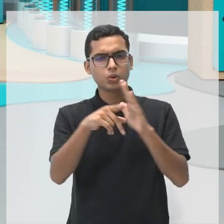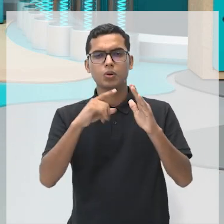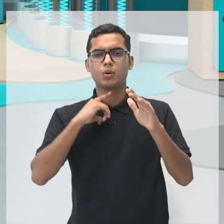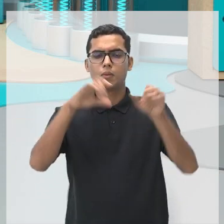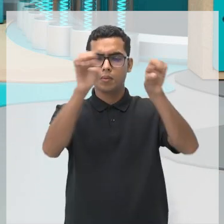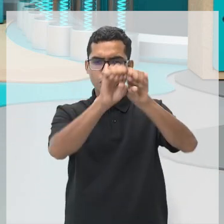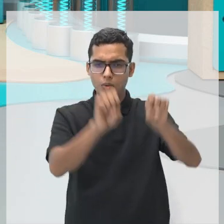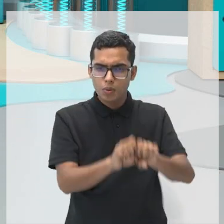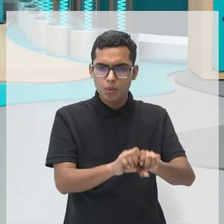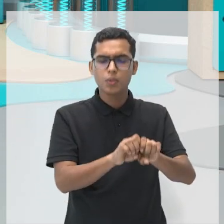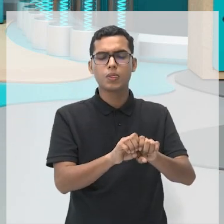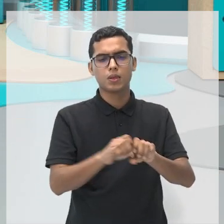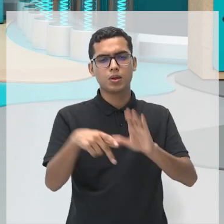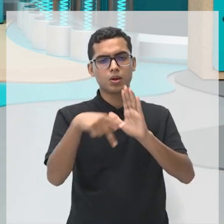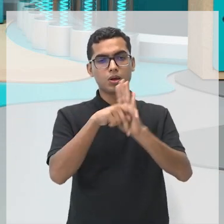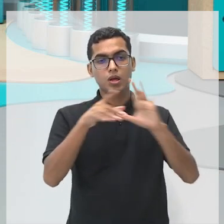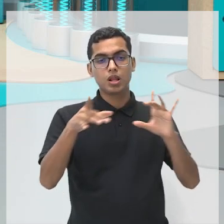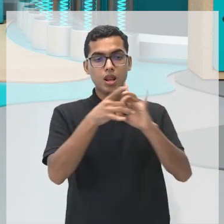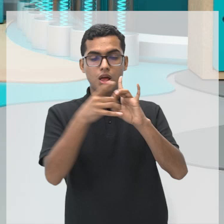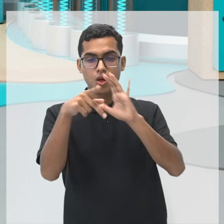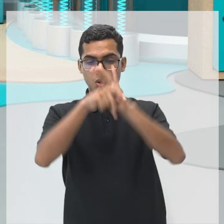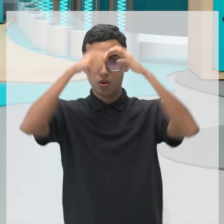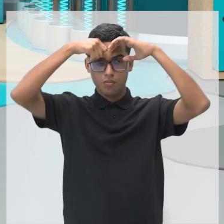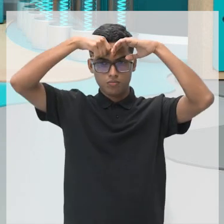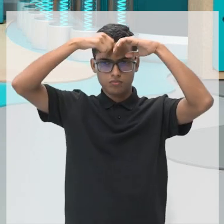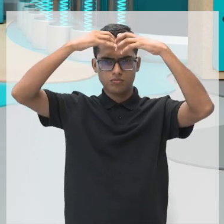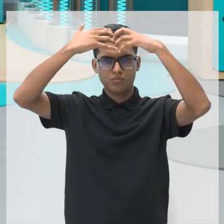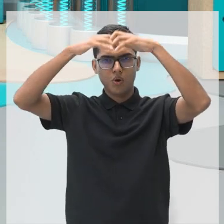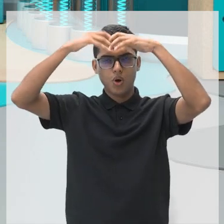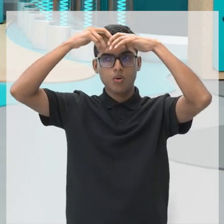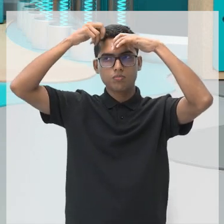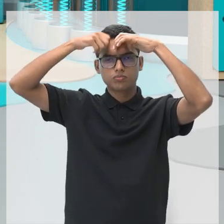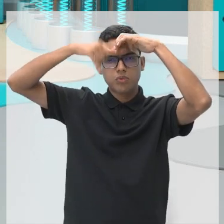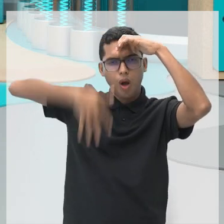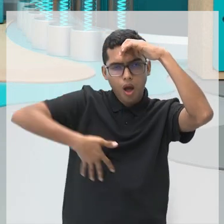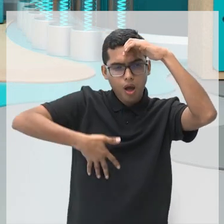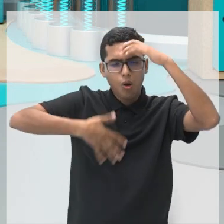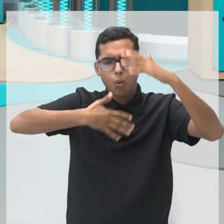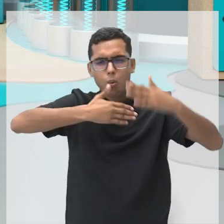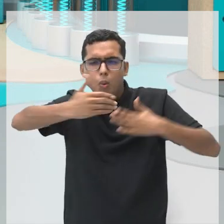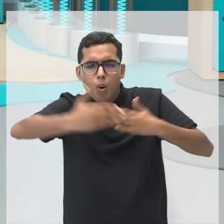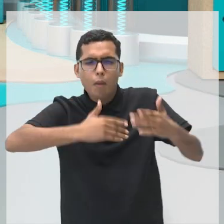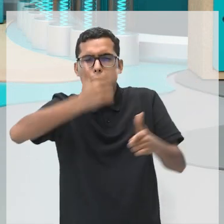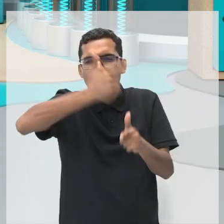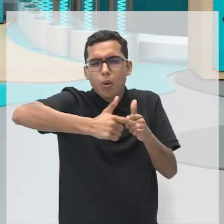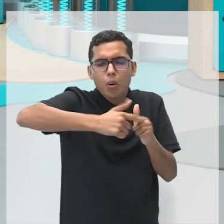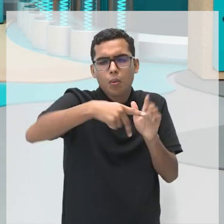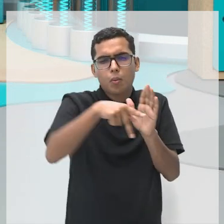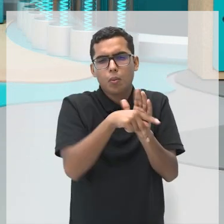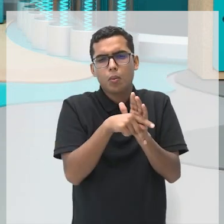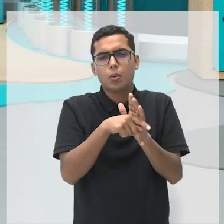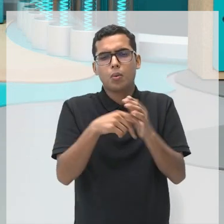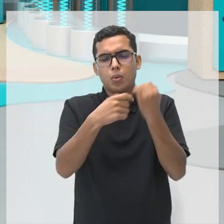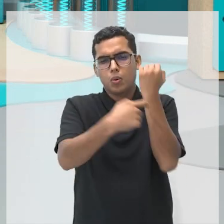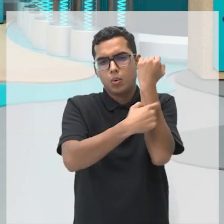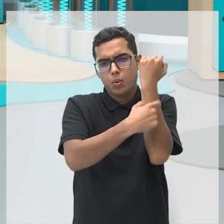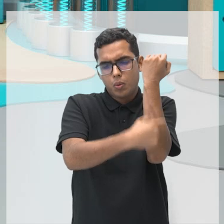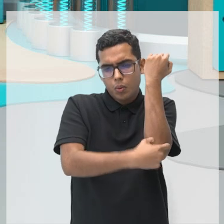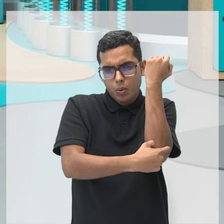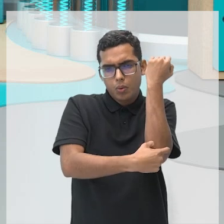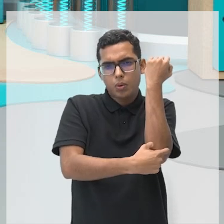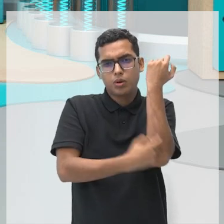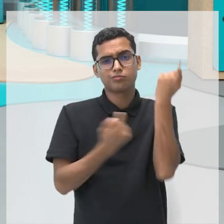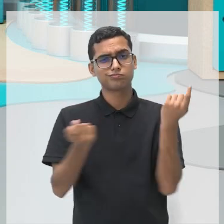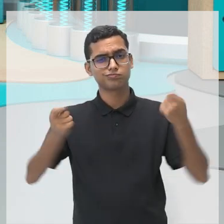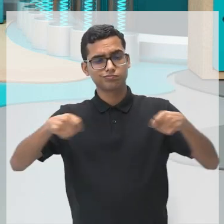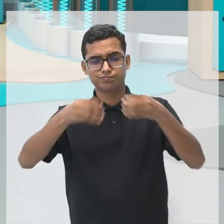que faz parte do sistema nervoso. Logo, qualquer desajuste na coluna pode causar aí